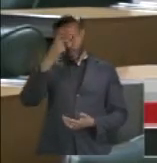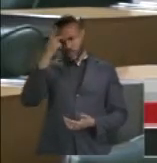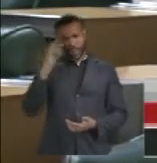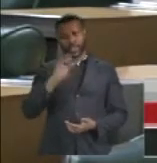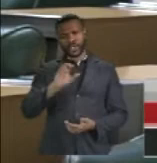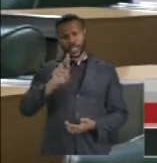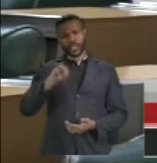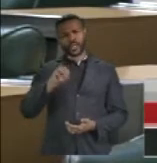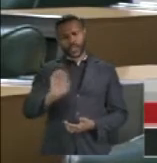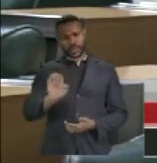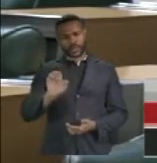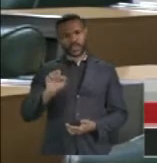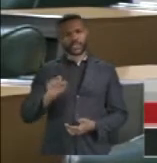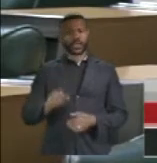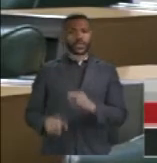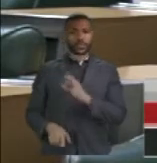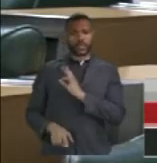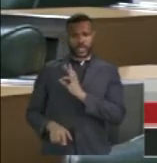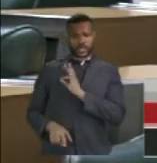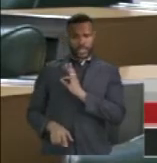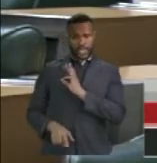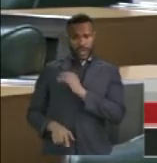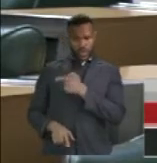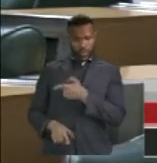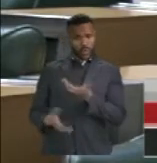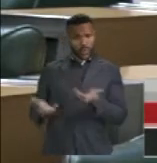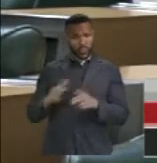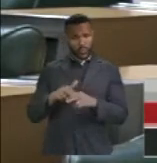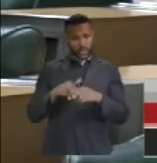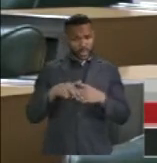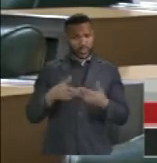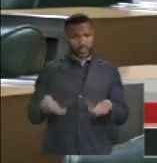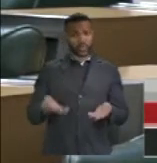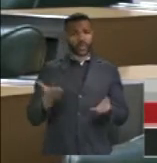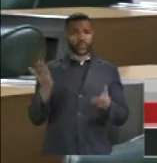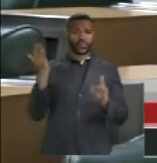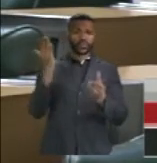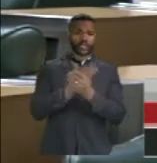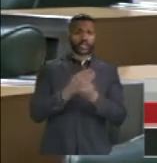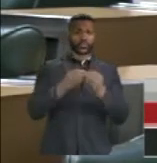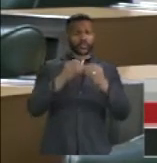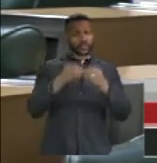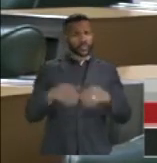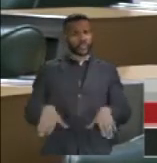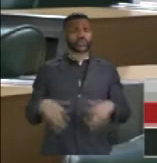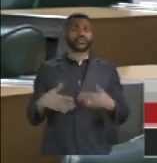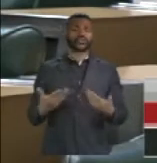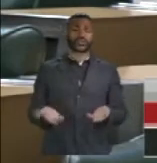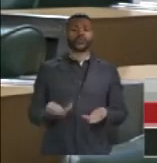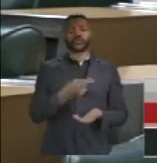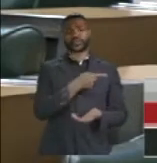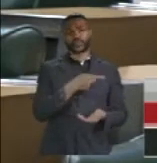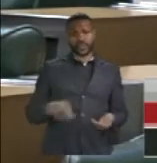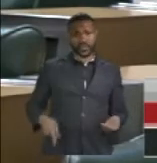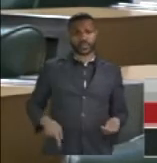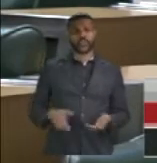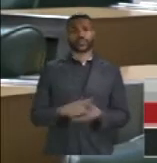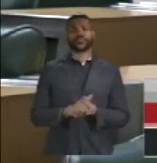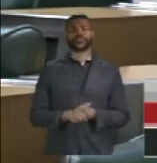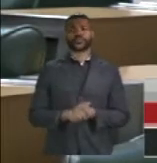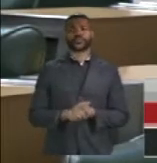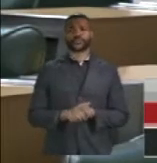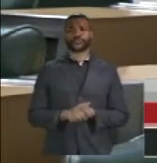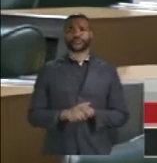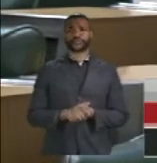criminoso e esse policial é envolvido num processo onde acaba dando prejuízo teve então o senhor presidente e se